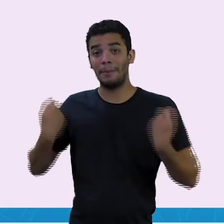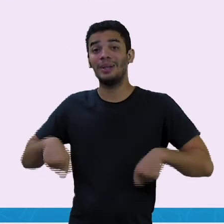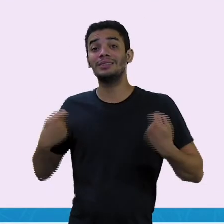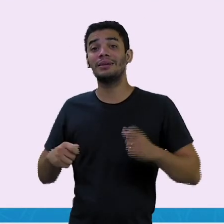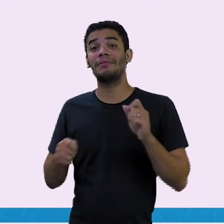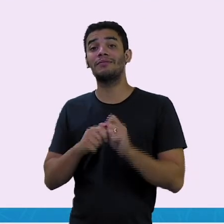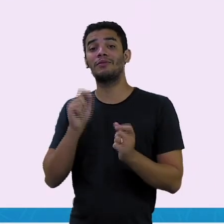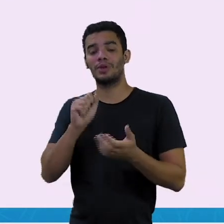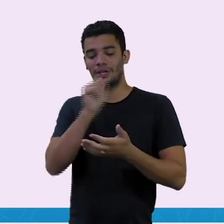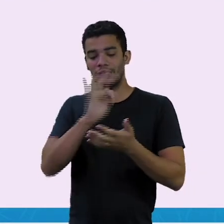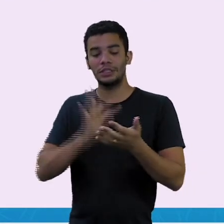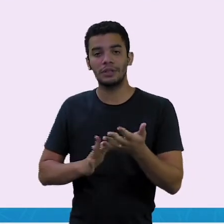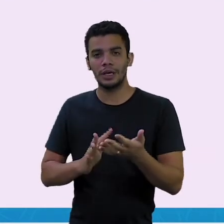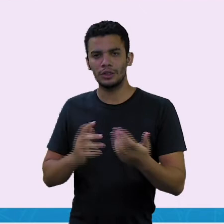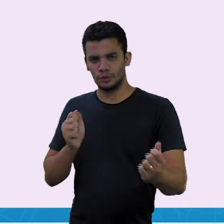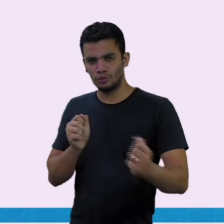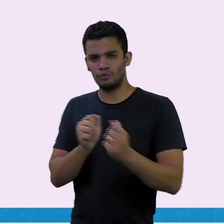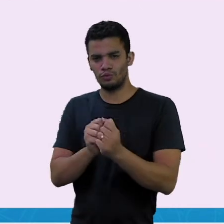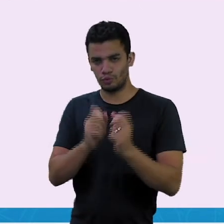atividades?